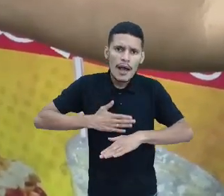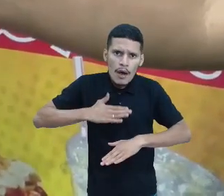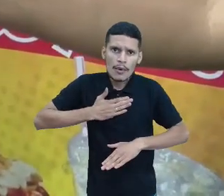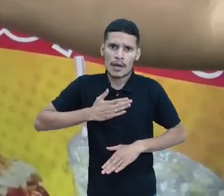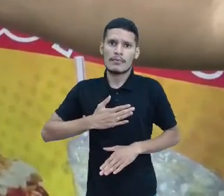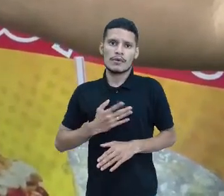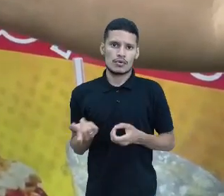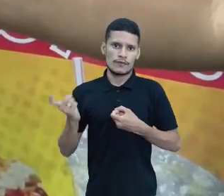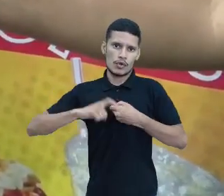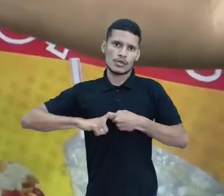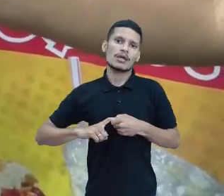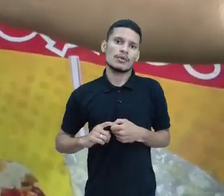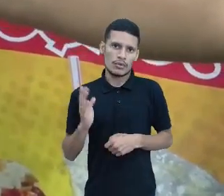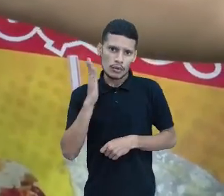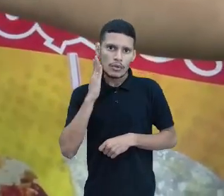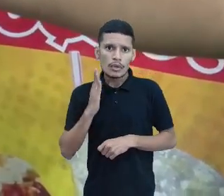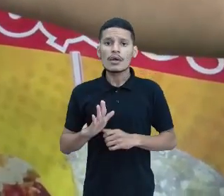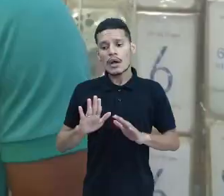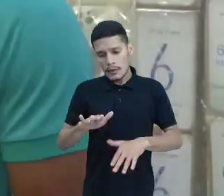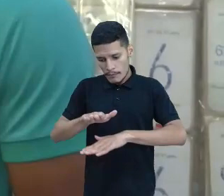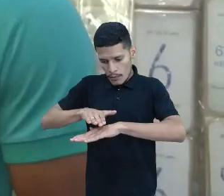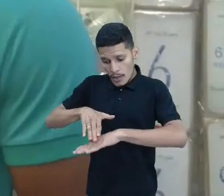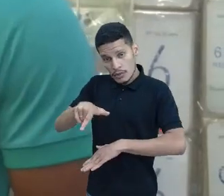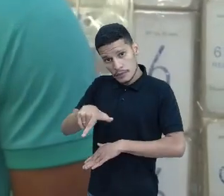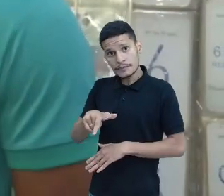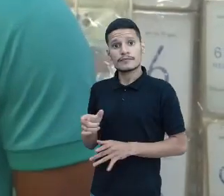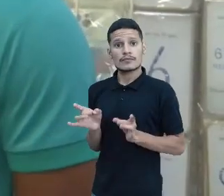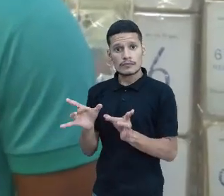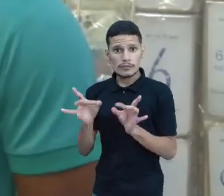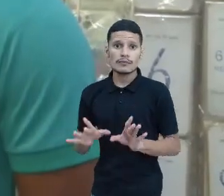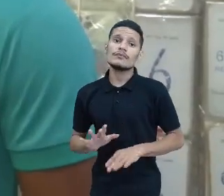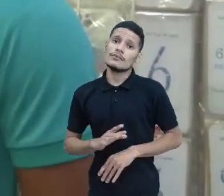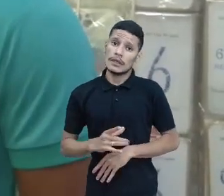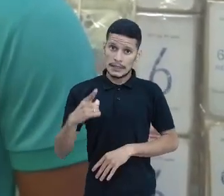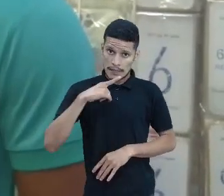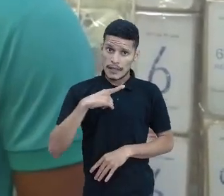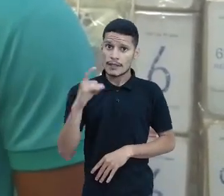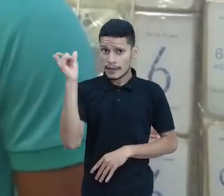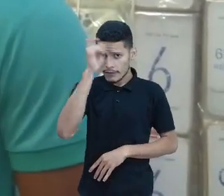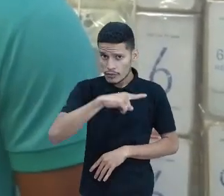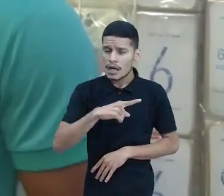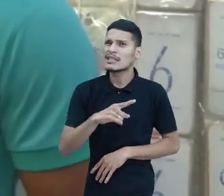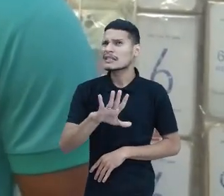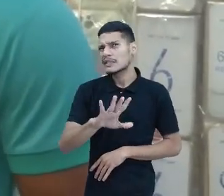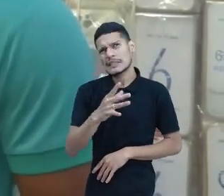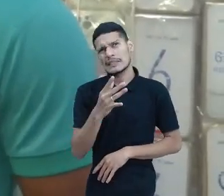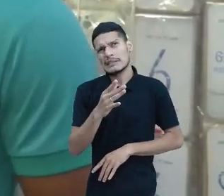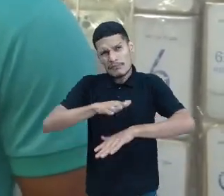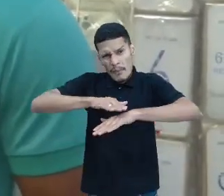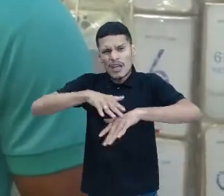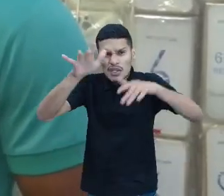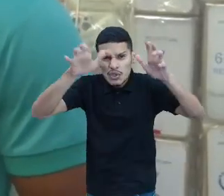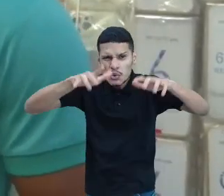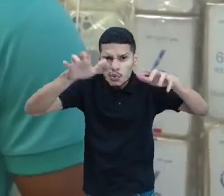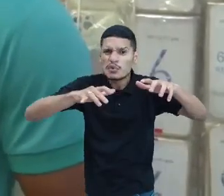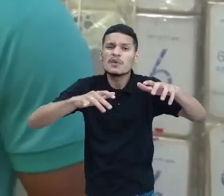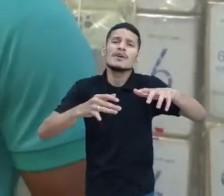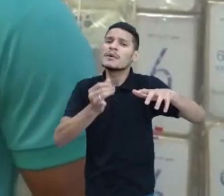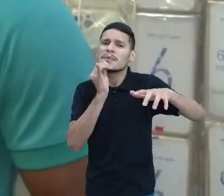melhorando a situação do comércio, né? Dificuldades, rapaz, é só tempo de chuva,